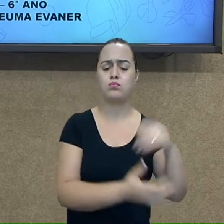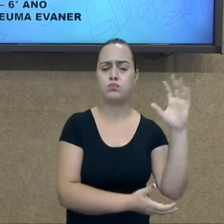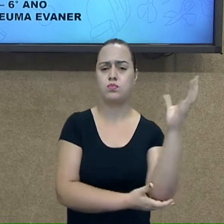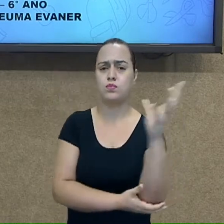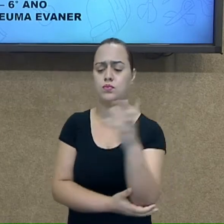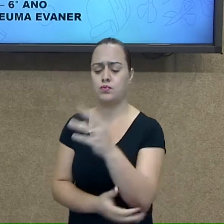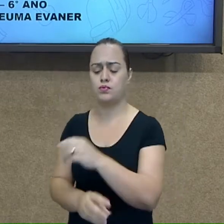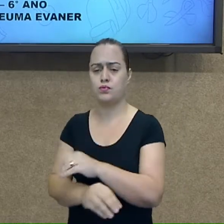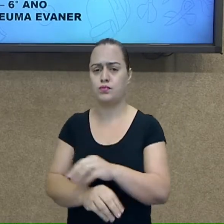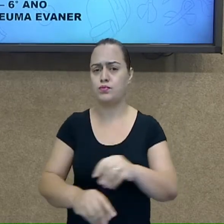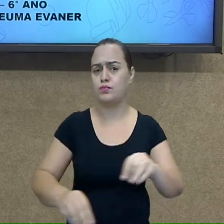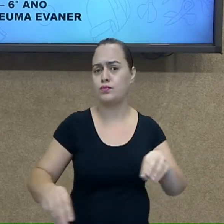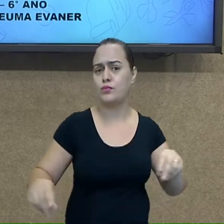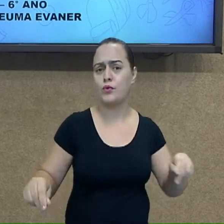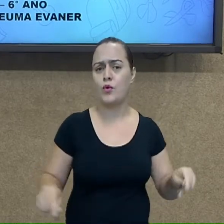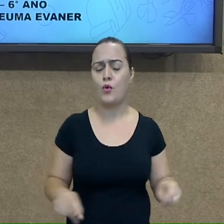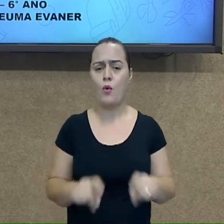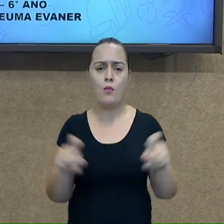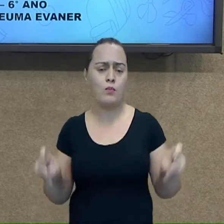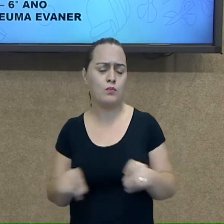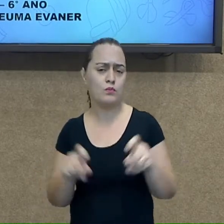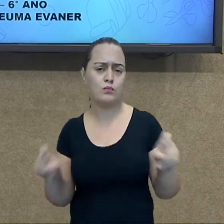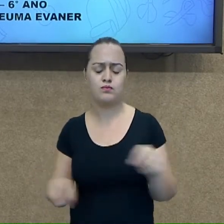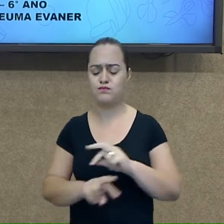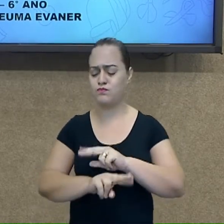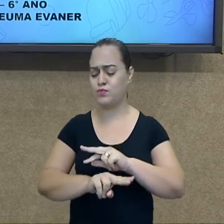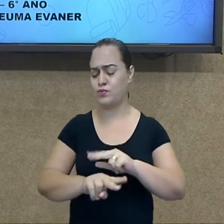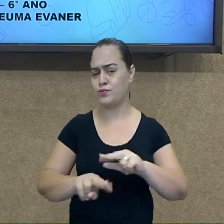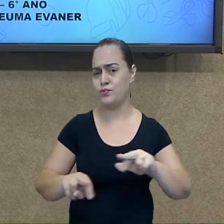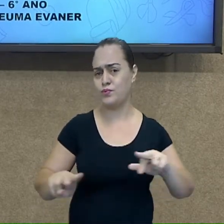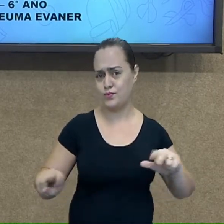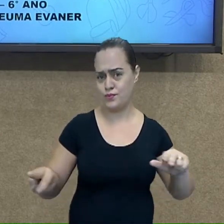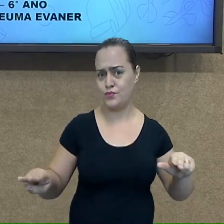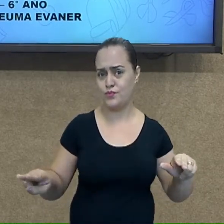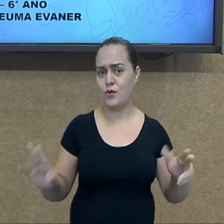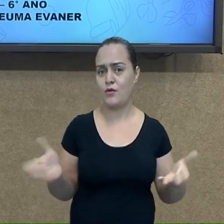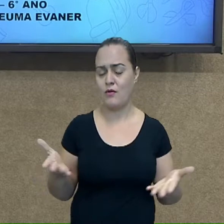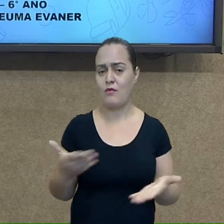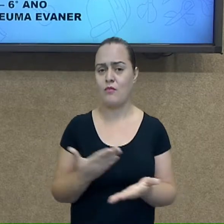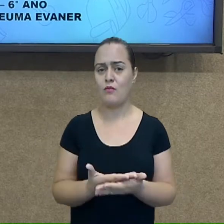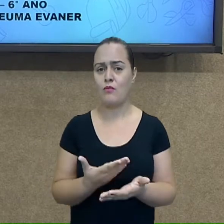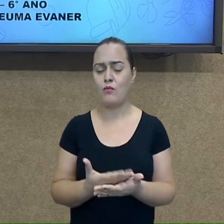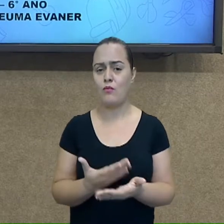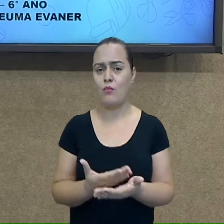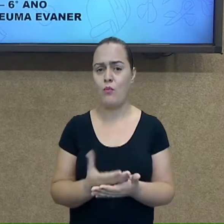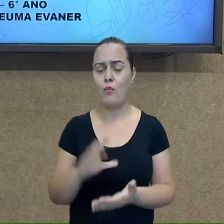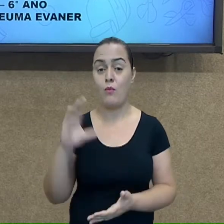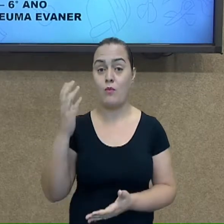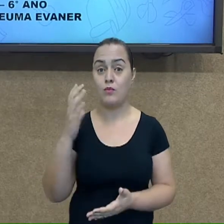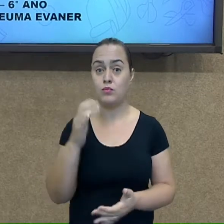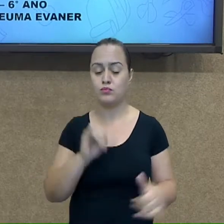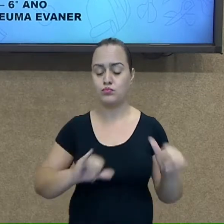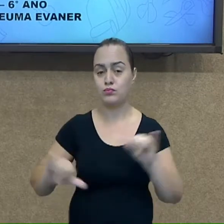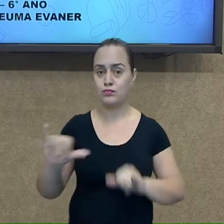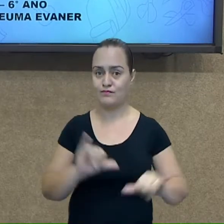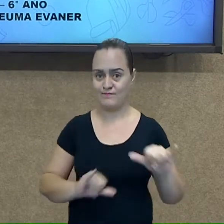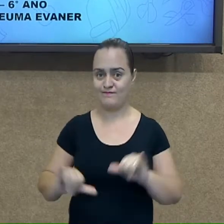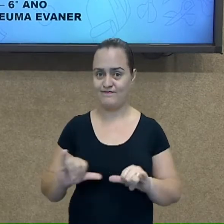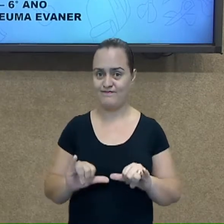sobre tecnologia, a gente foi apresentado a ciência química e